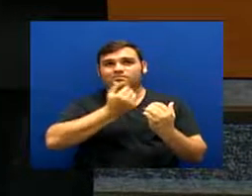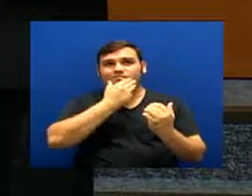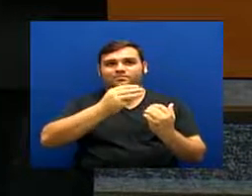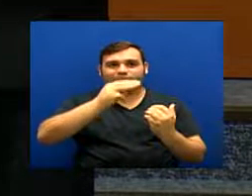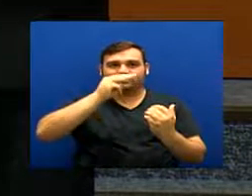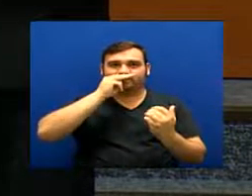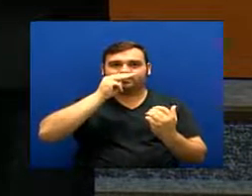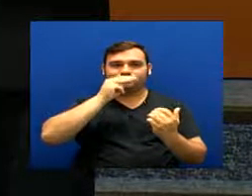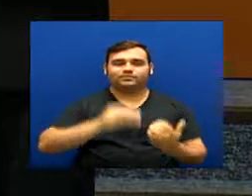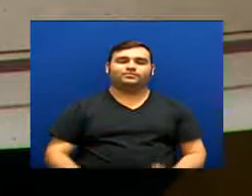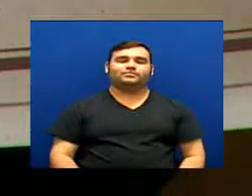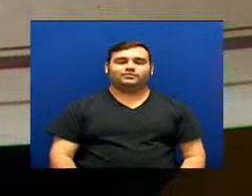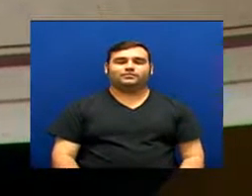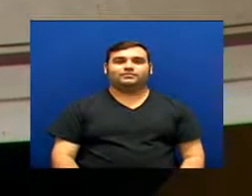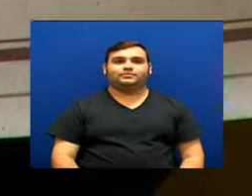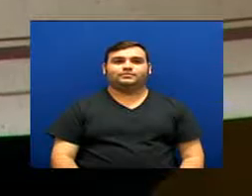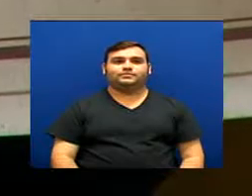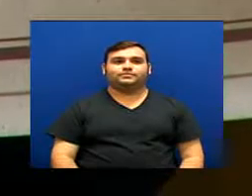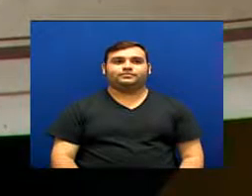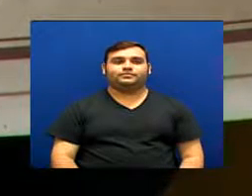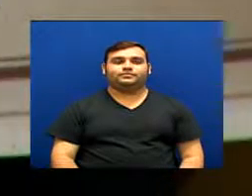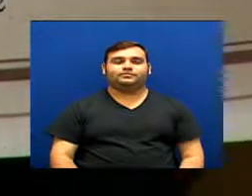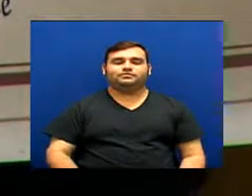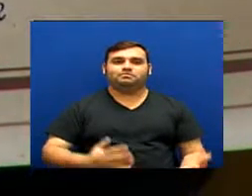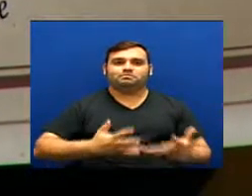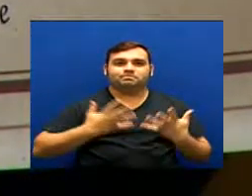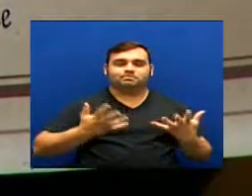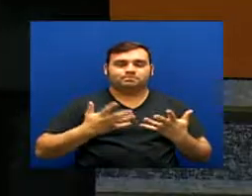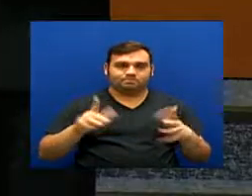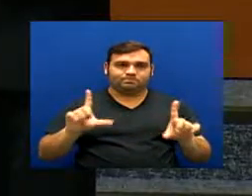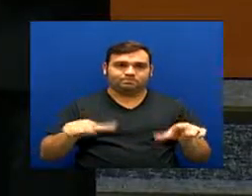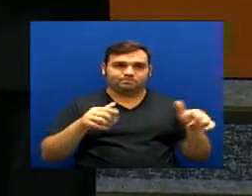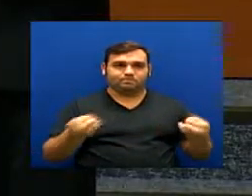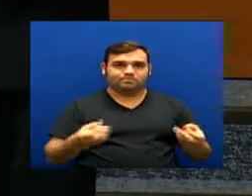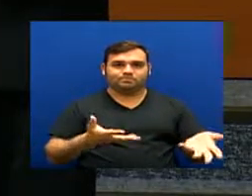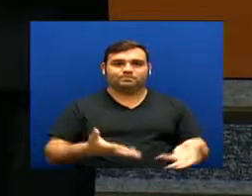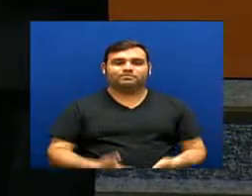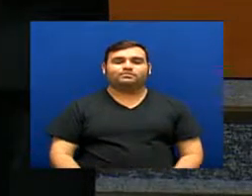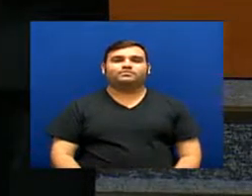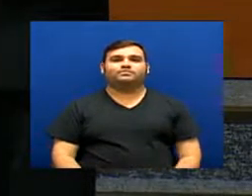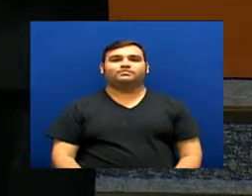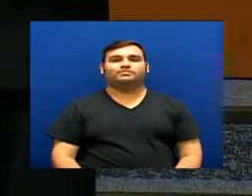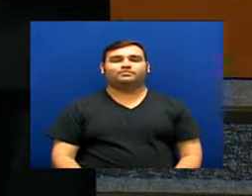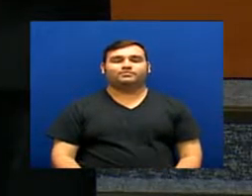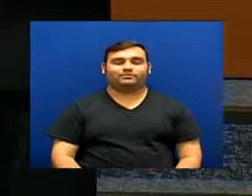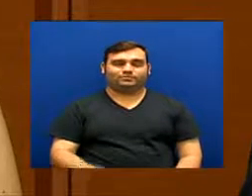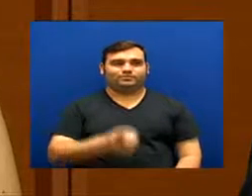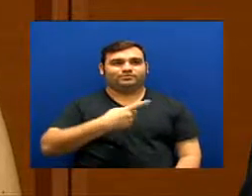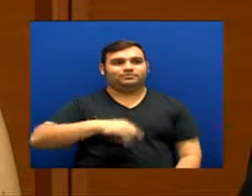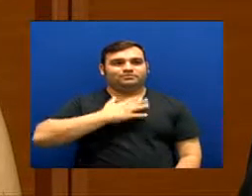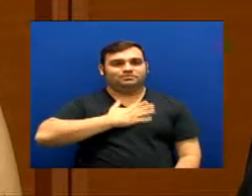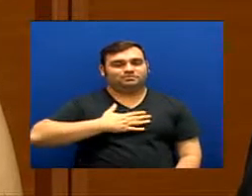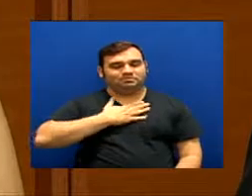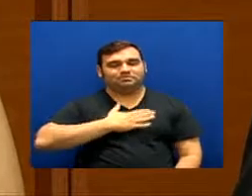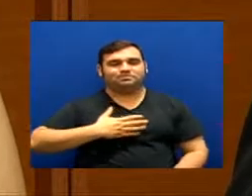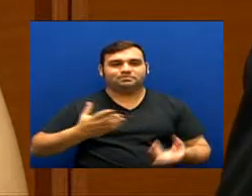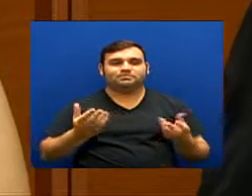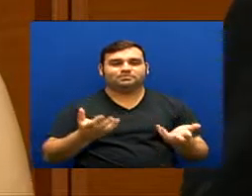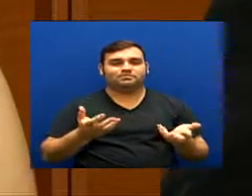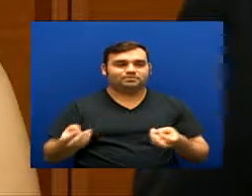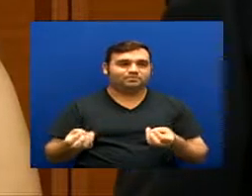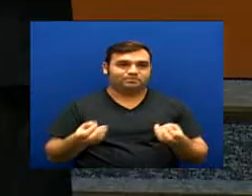Primeira homenageada dessa noite, Alessandra Patrícia da Silva Mata, vem aqui à frente. Ela é regente voluntária do Coral da Igreja Batista Central